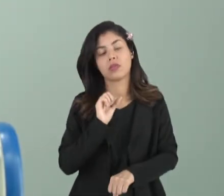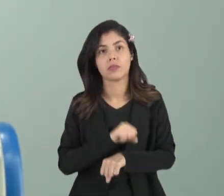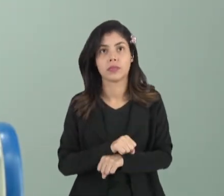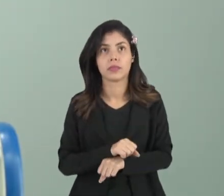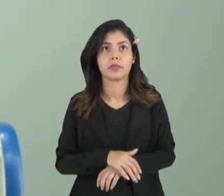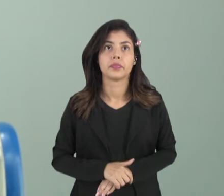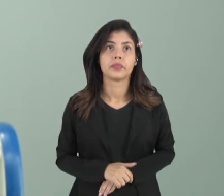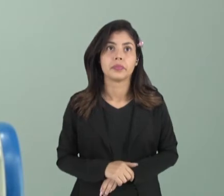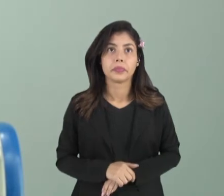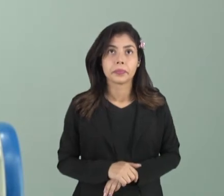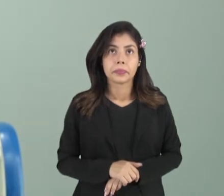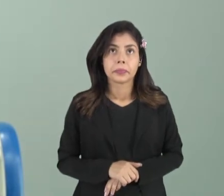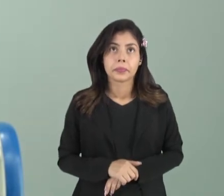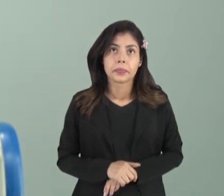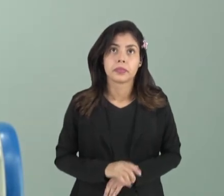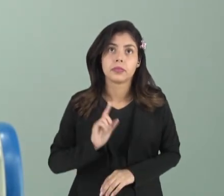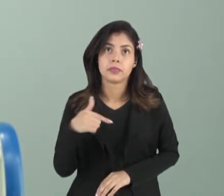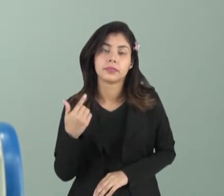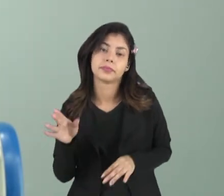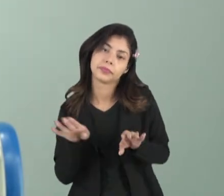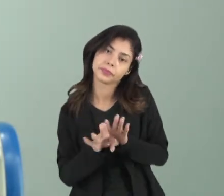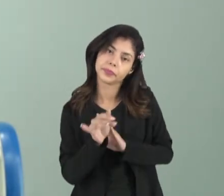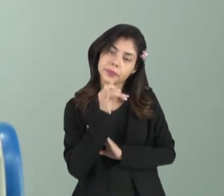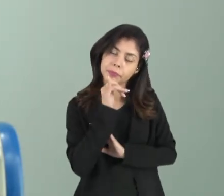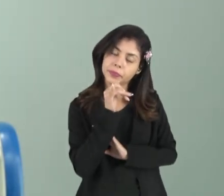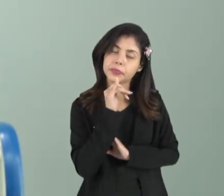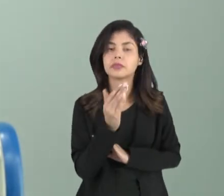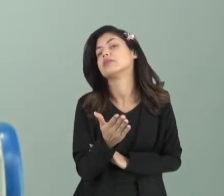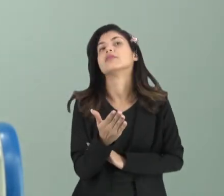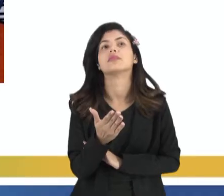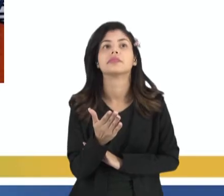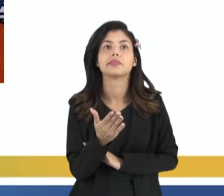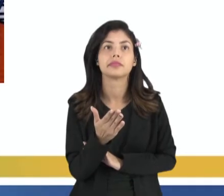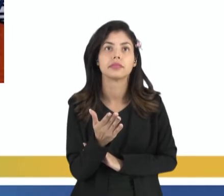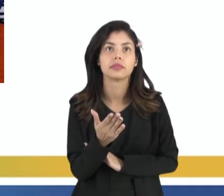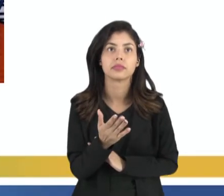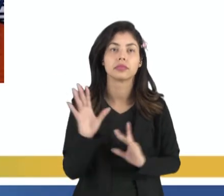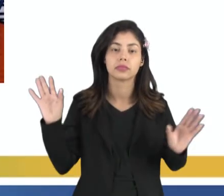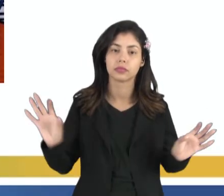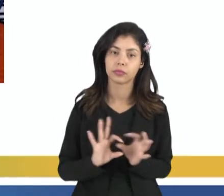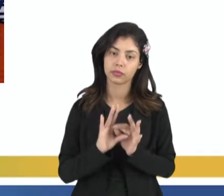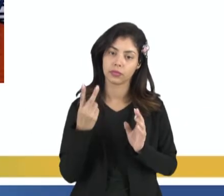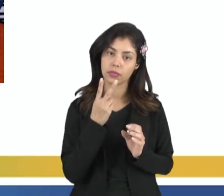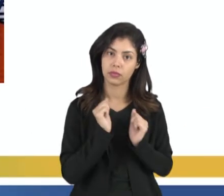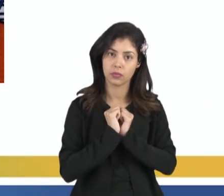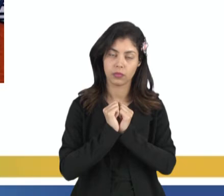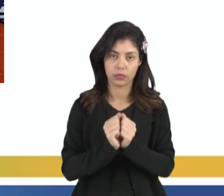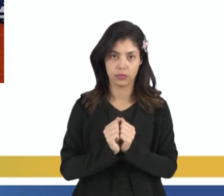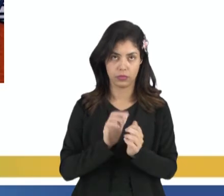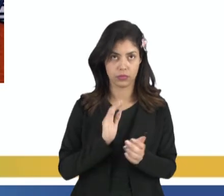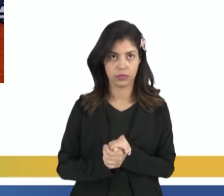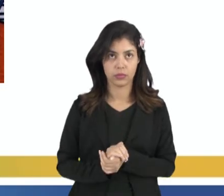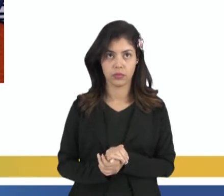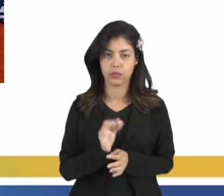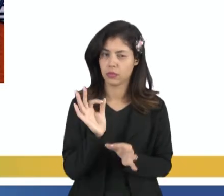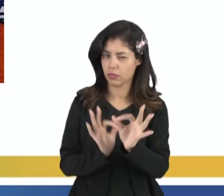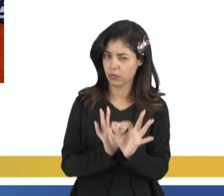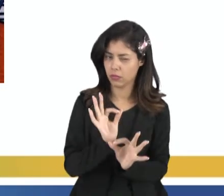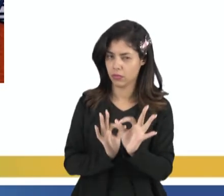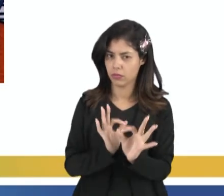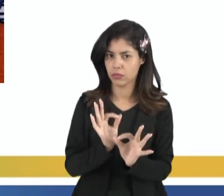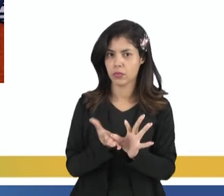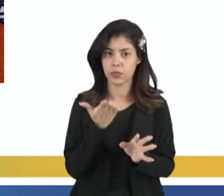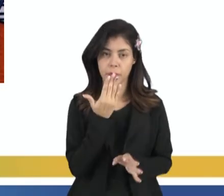parado. E outro exemplo que a gente tem aí de relação entre os dois sistemas, né, vai ser a questão do nosso controle